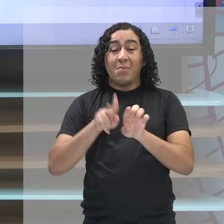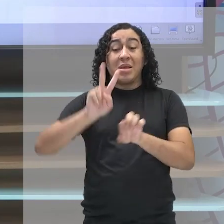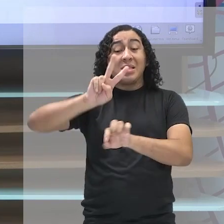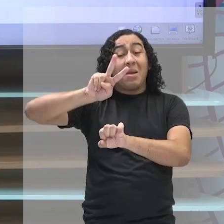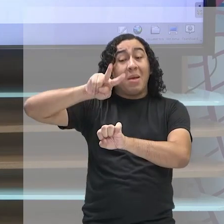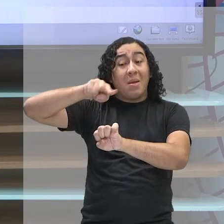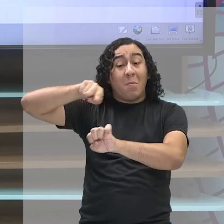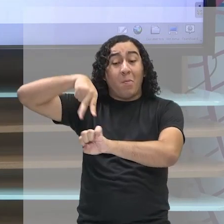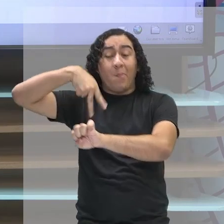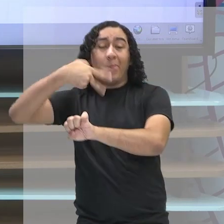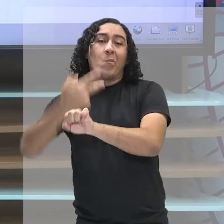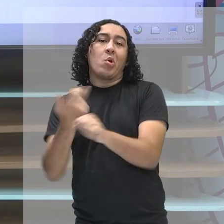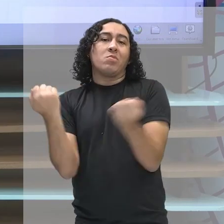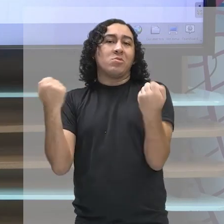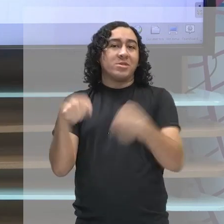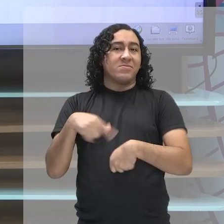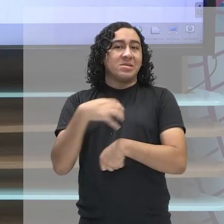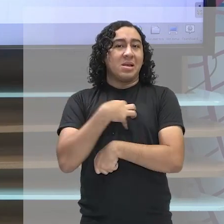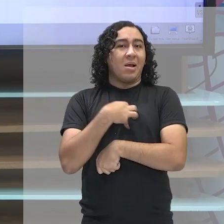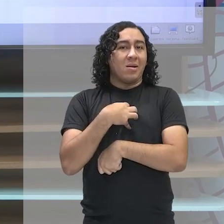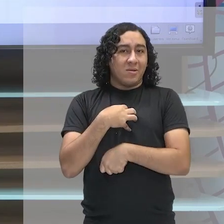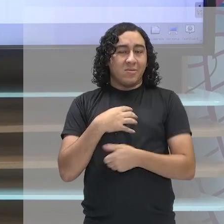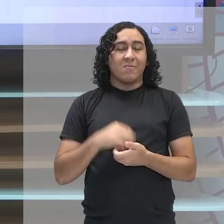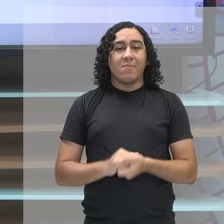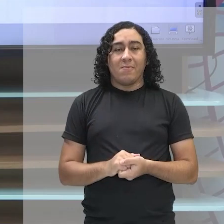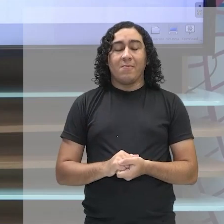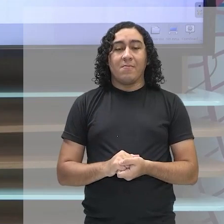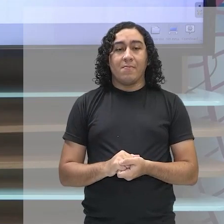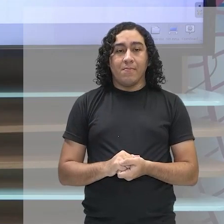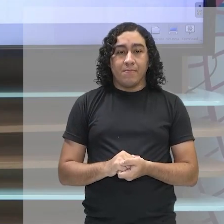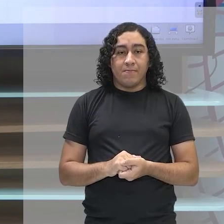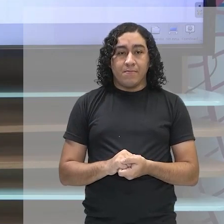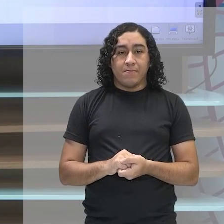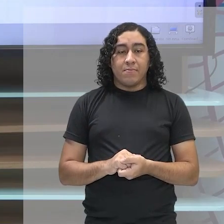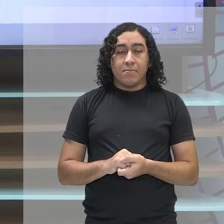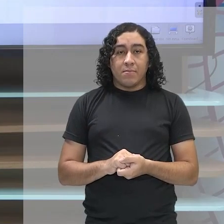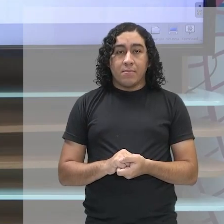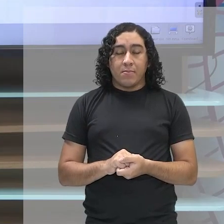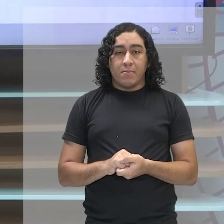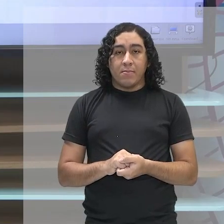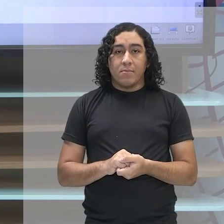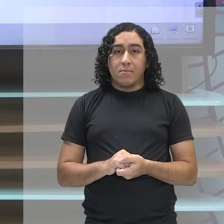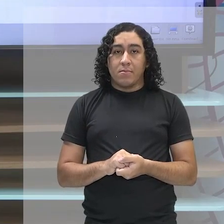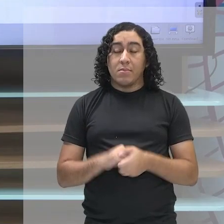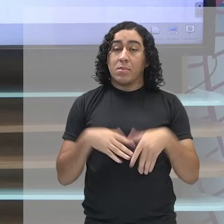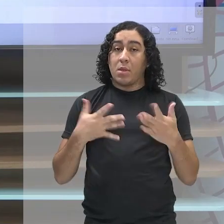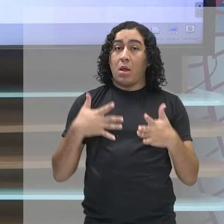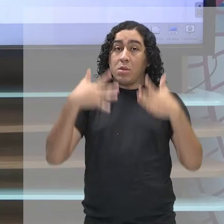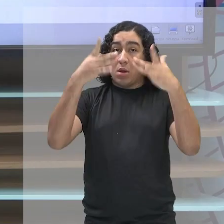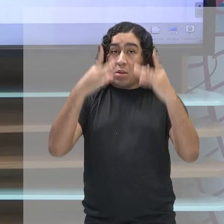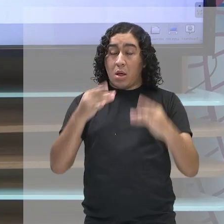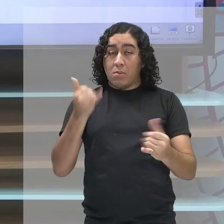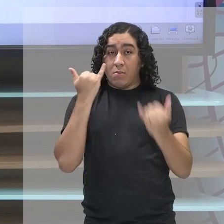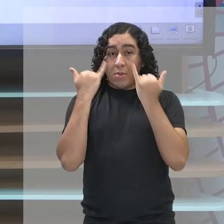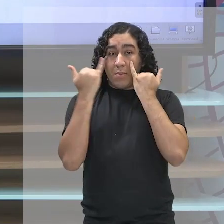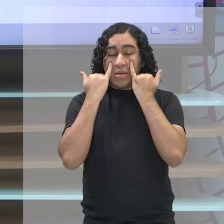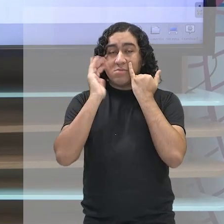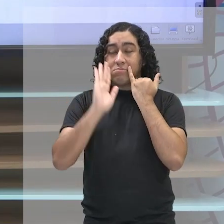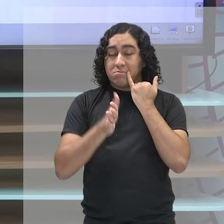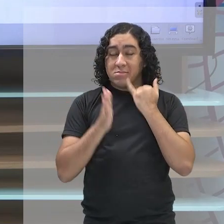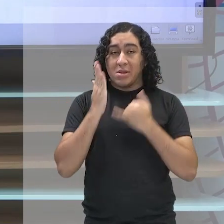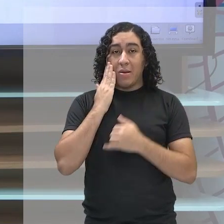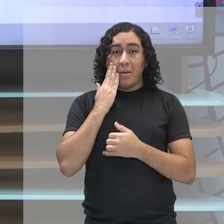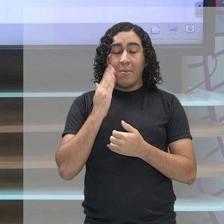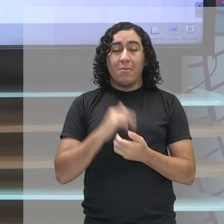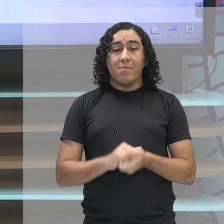certo tempo ele pode vir a se manifestar. Então a gente observa aí um pouco mais de informações sobre a herpes, tá bom? E a gente